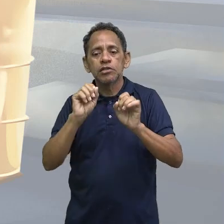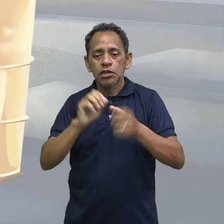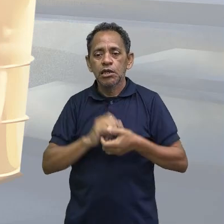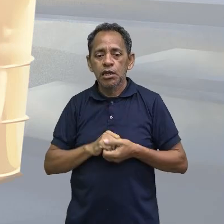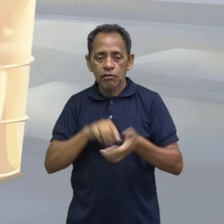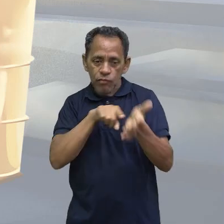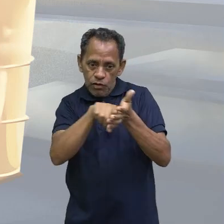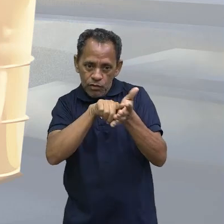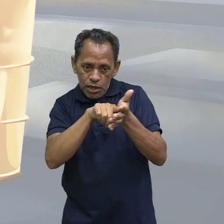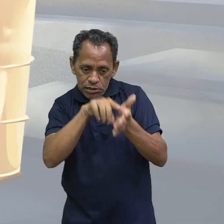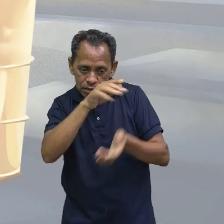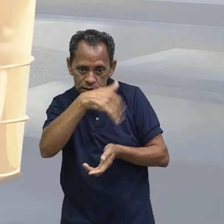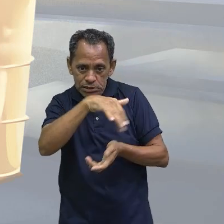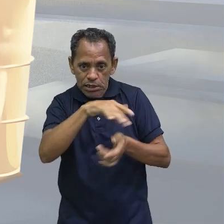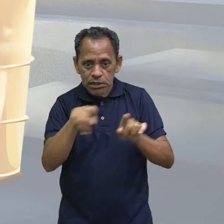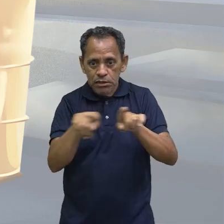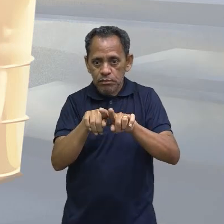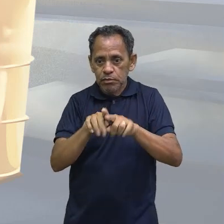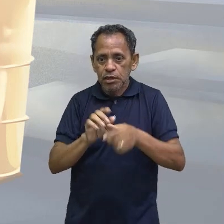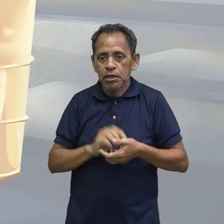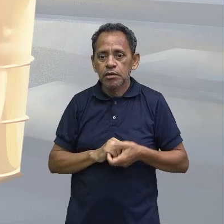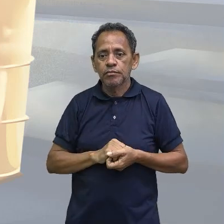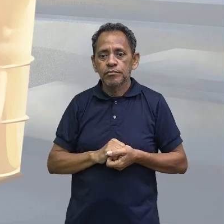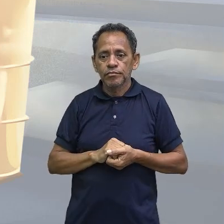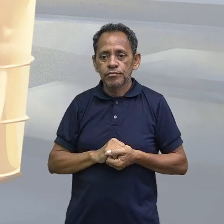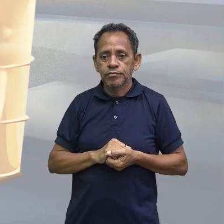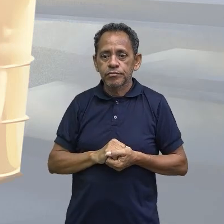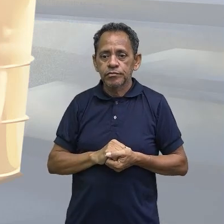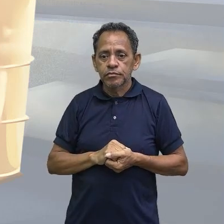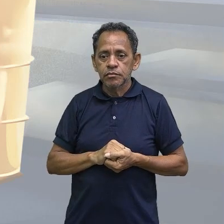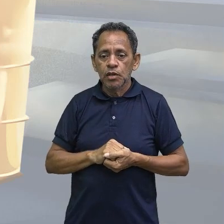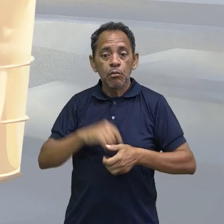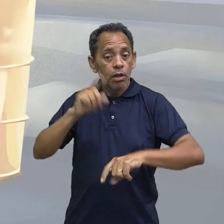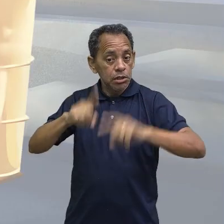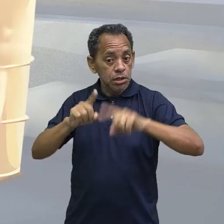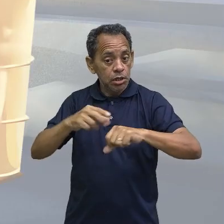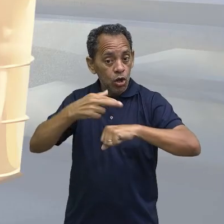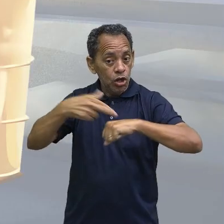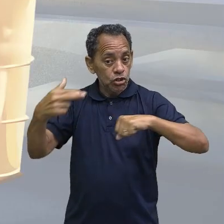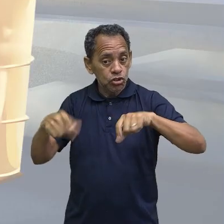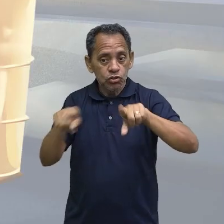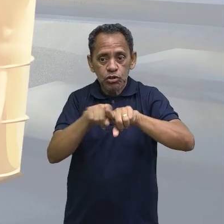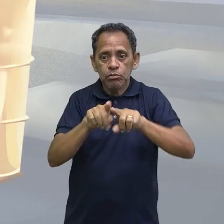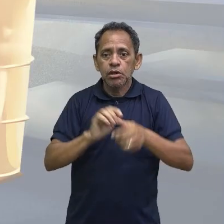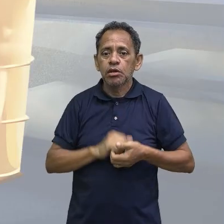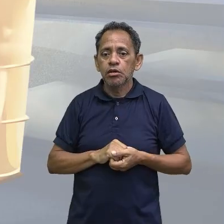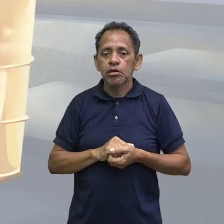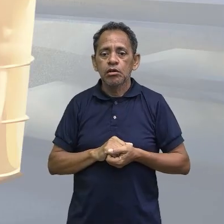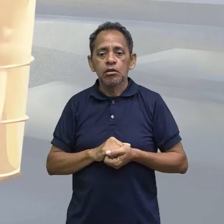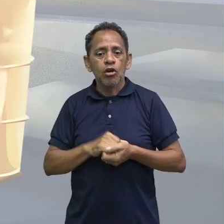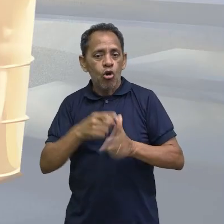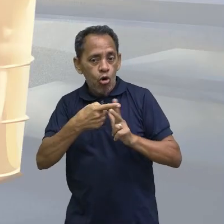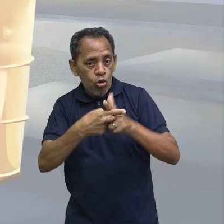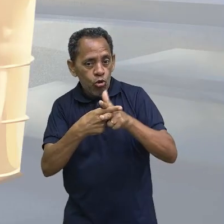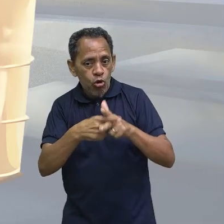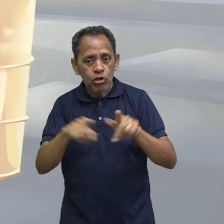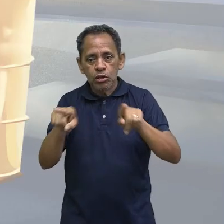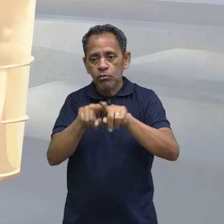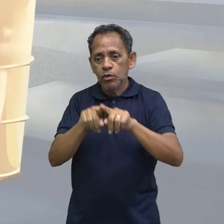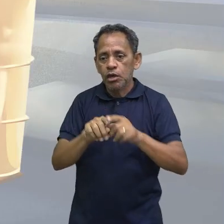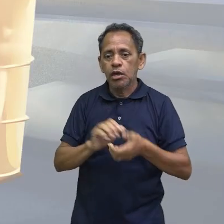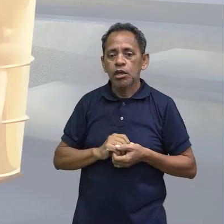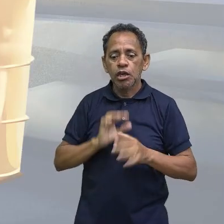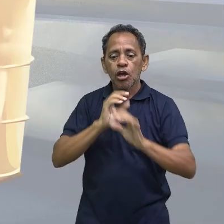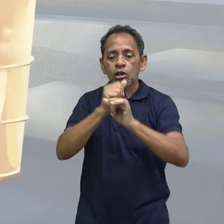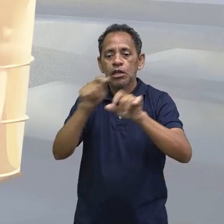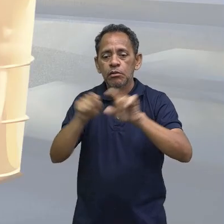da região, principalmente o monitoramento radioativo. Então, são realizadas medições de radiação do solo, da água, do